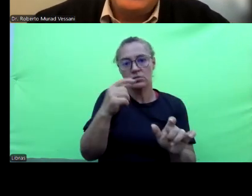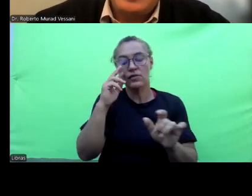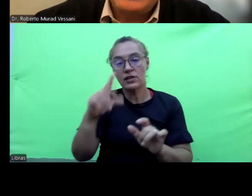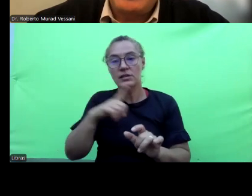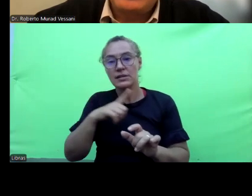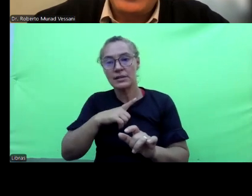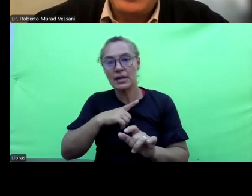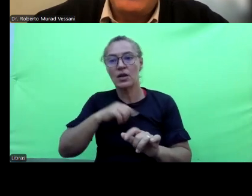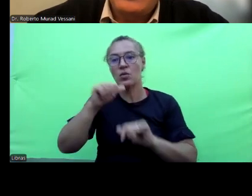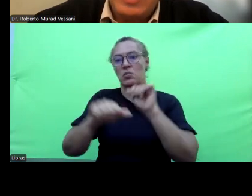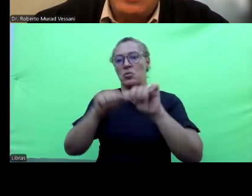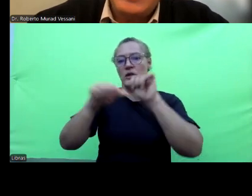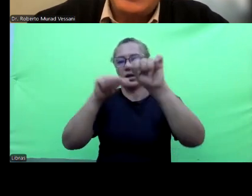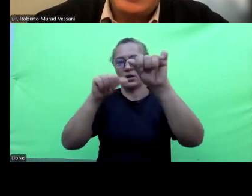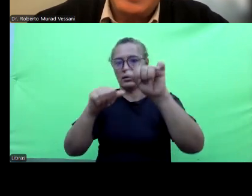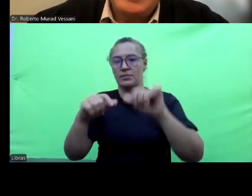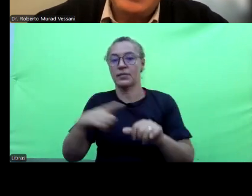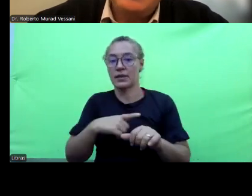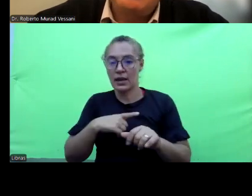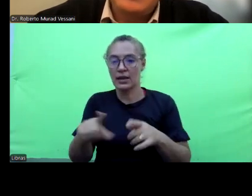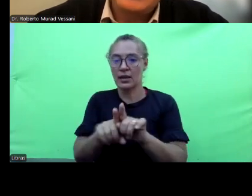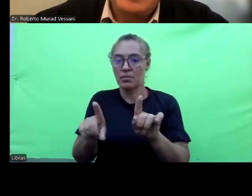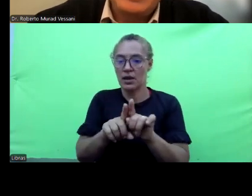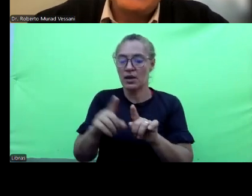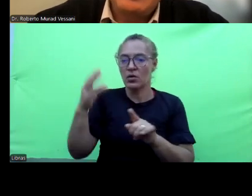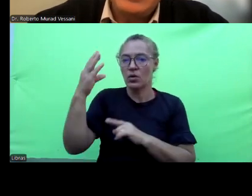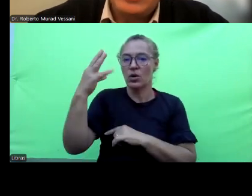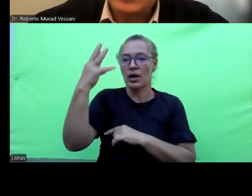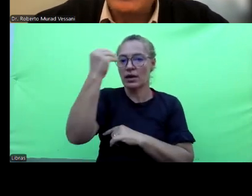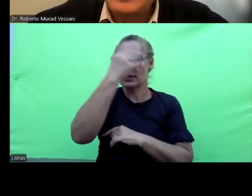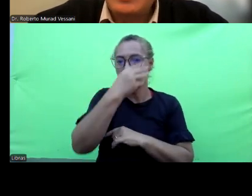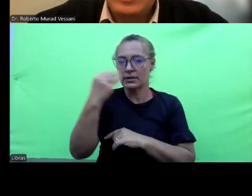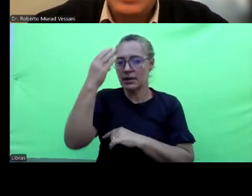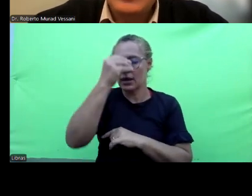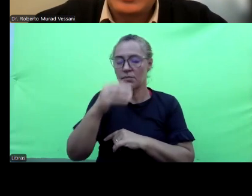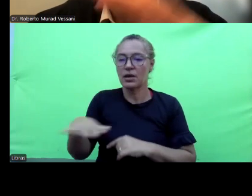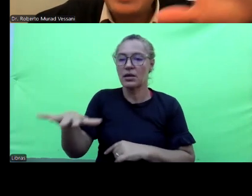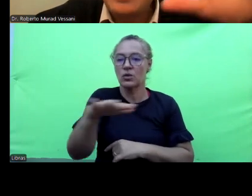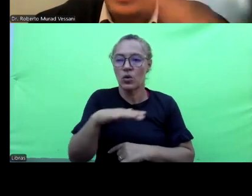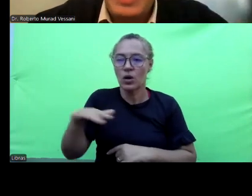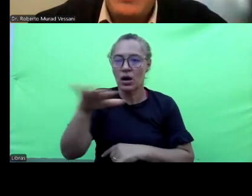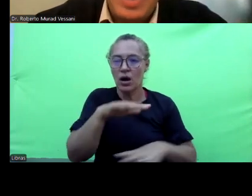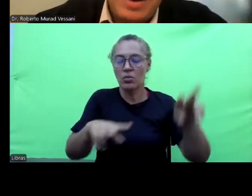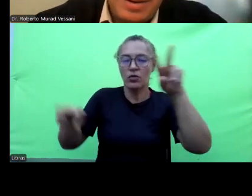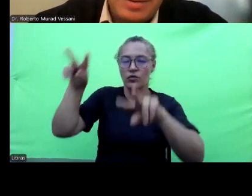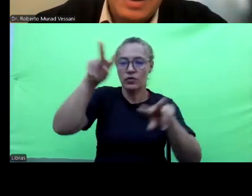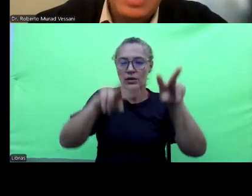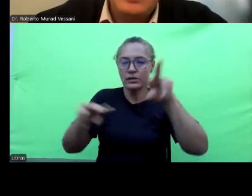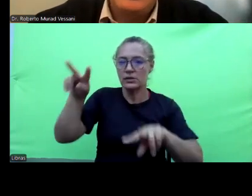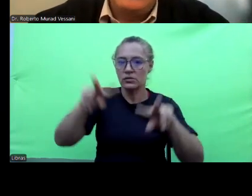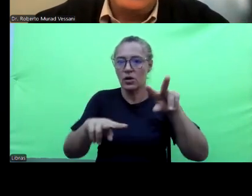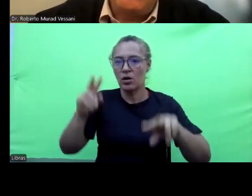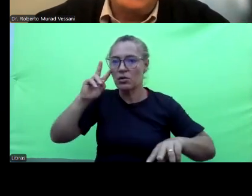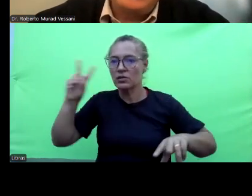um exame chamado campo visual. Esse exame, ele basicamente vai medir a sua visão em toda a sua extensão periférica,